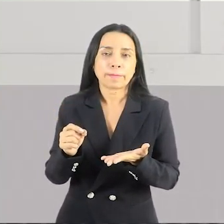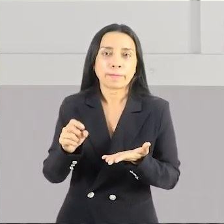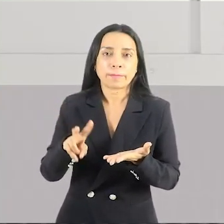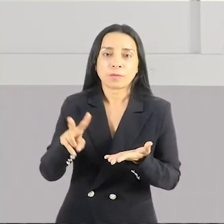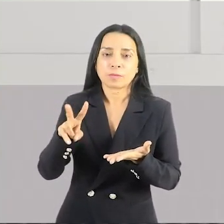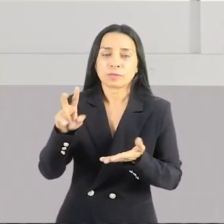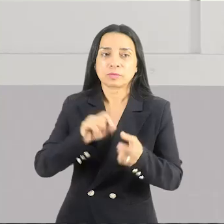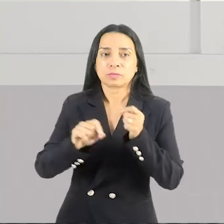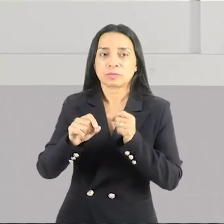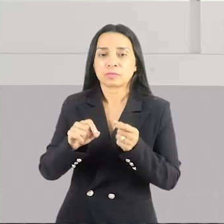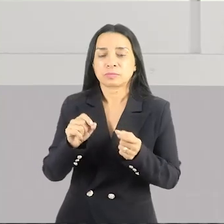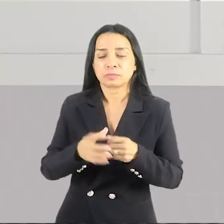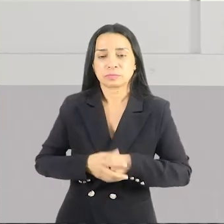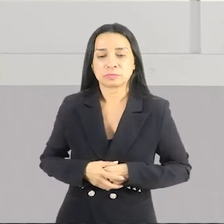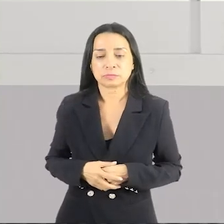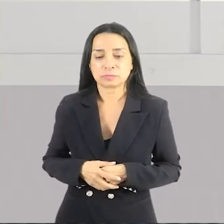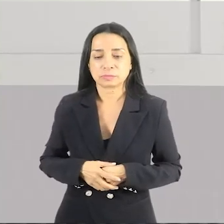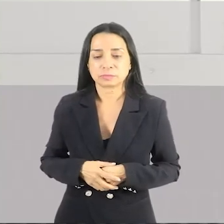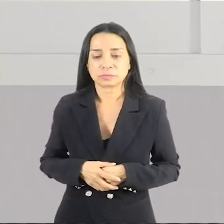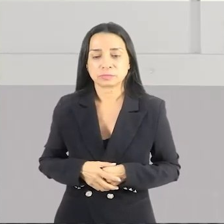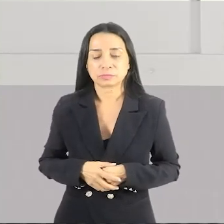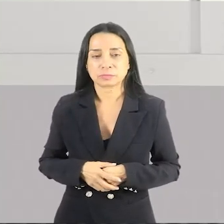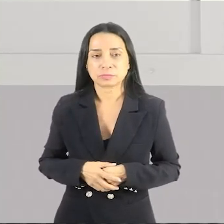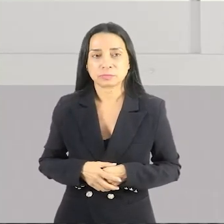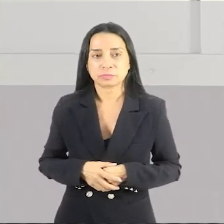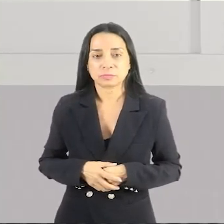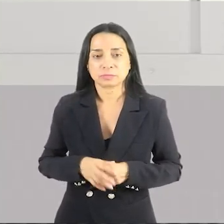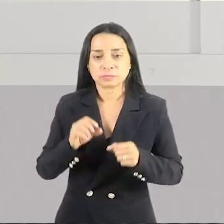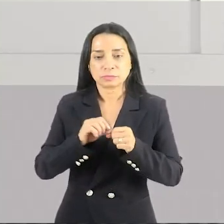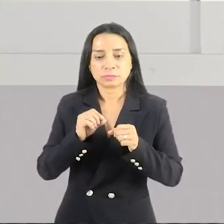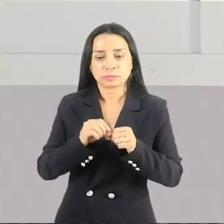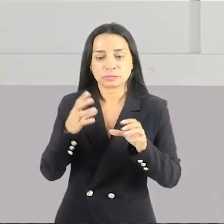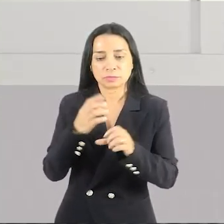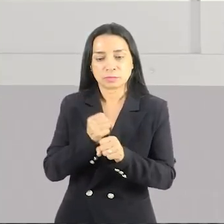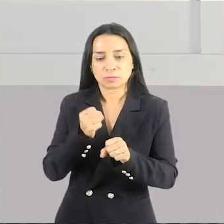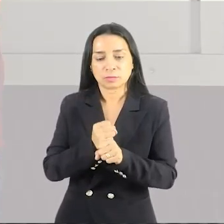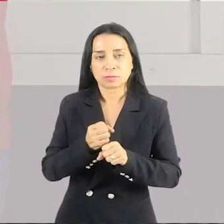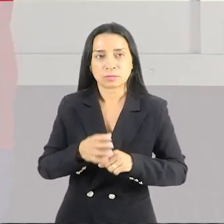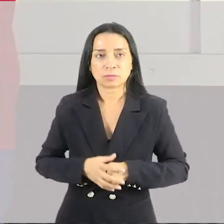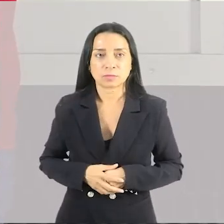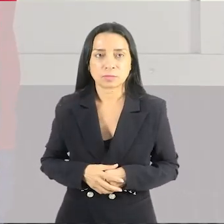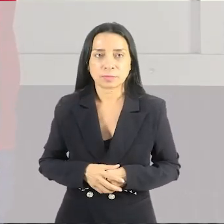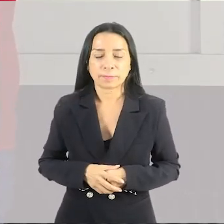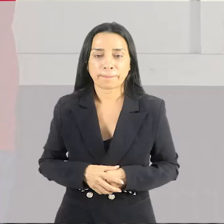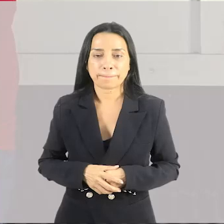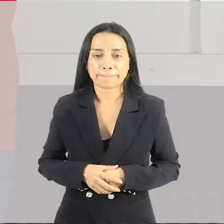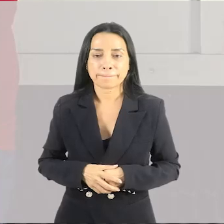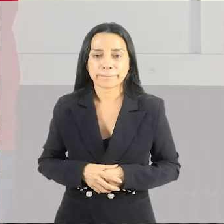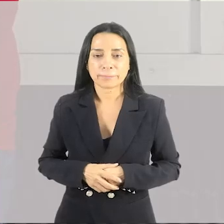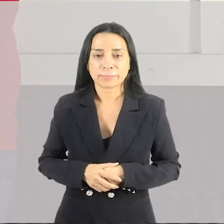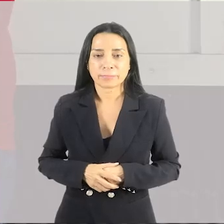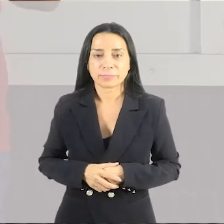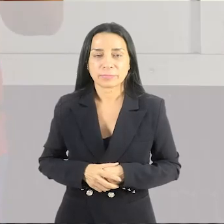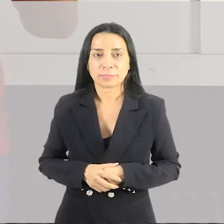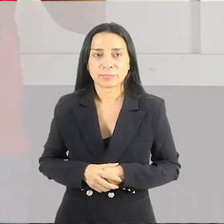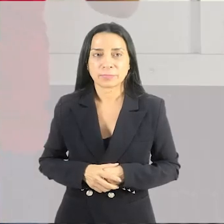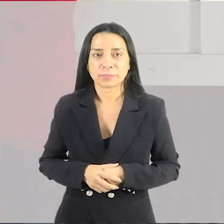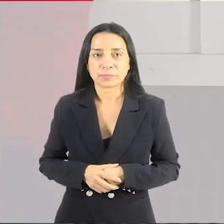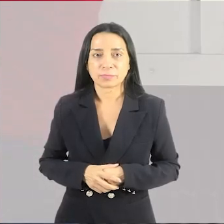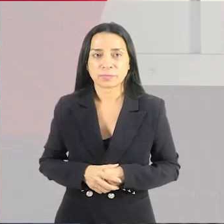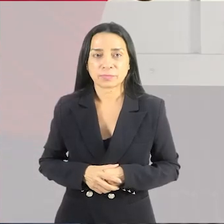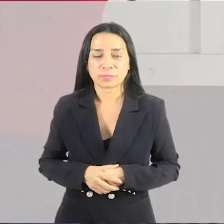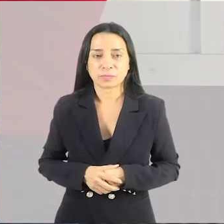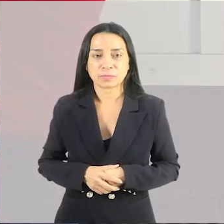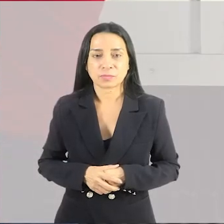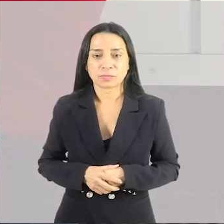denominador? Esses carinhas aqui, ó. Tá? Então, vamos fazer a conta, né? A nossa média ponderada.